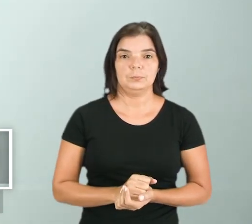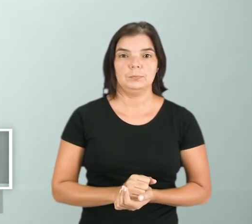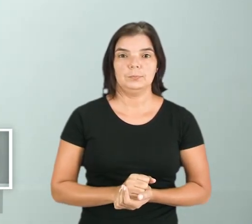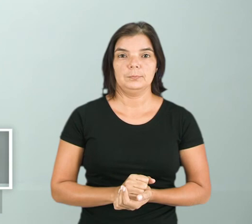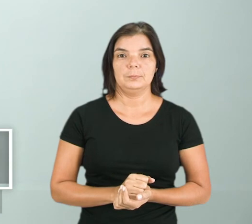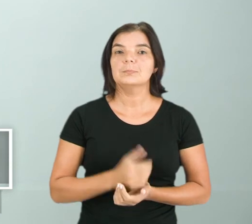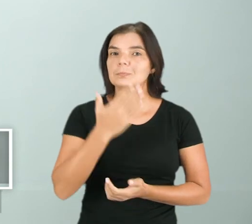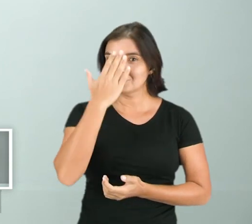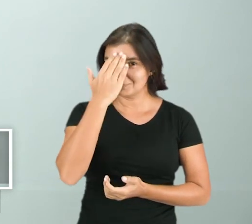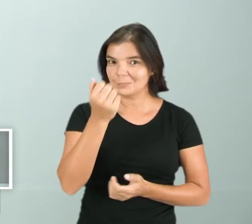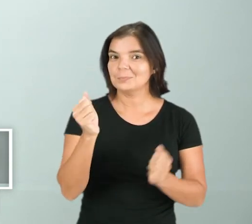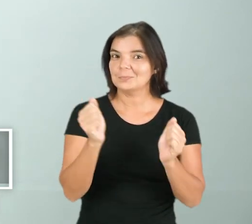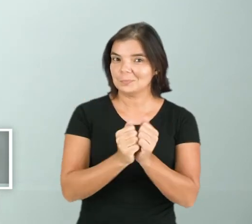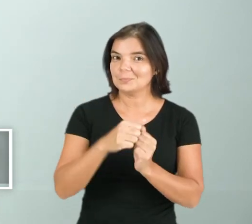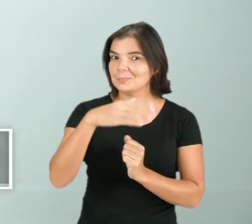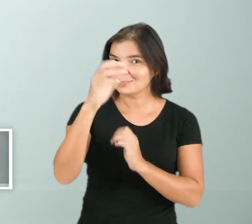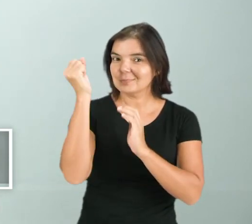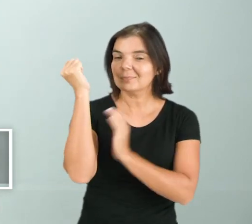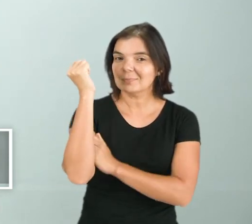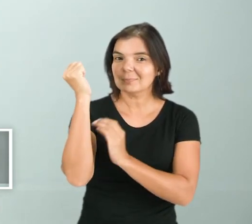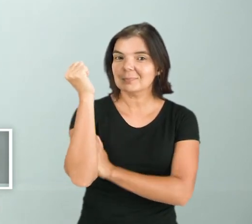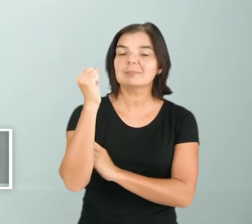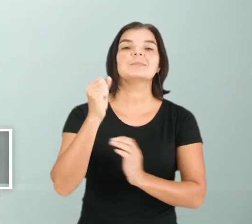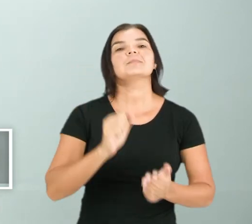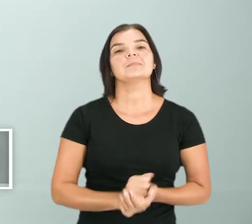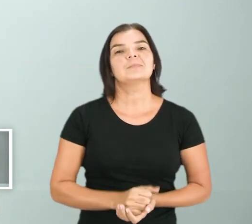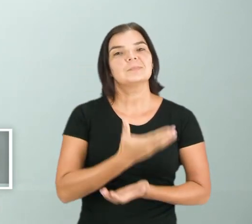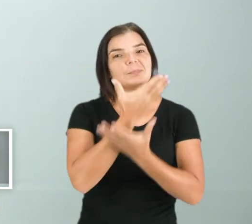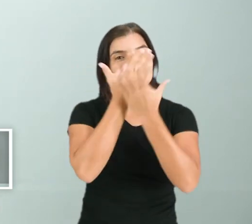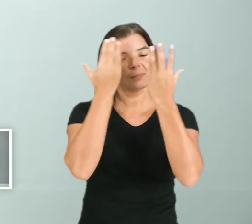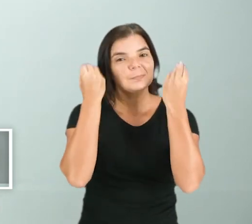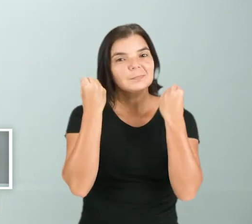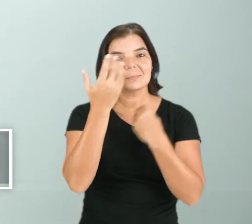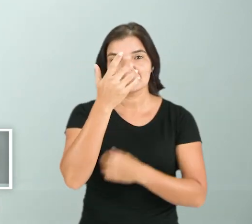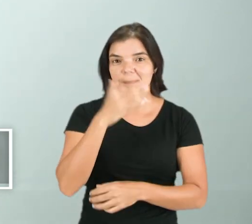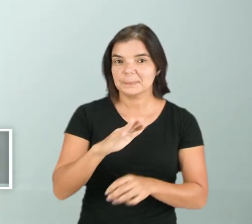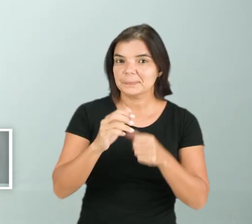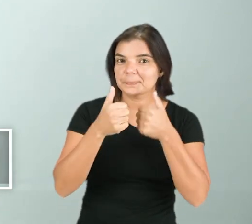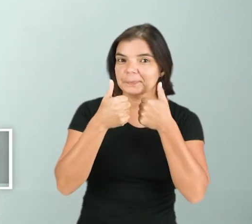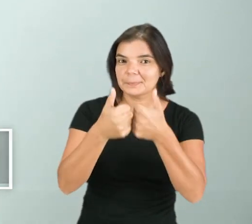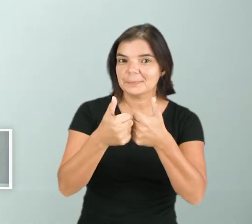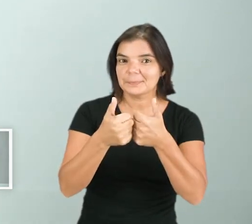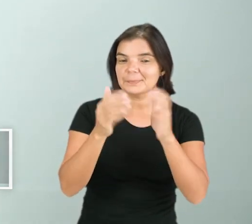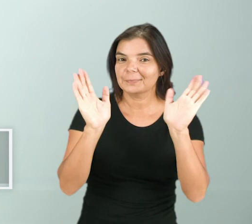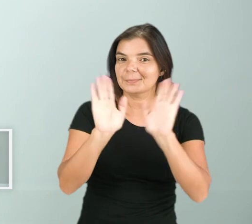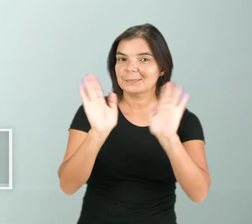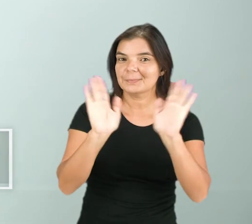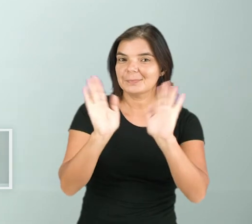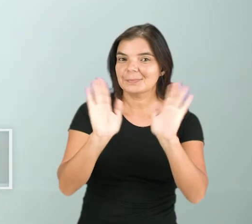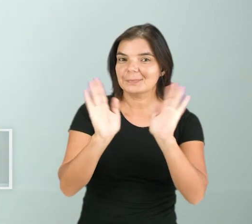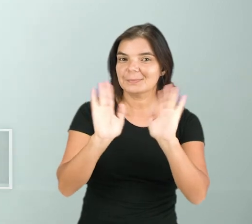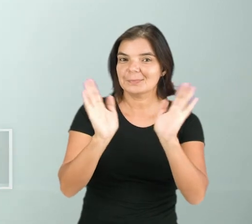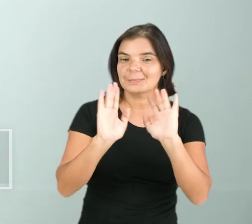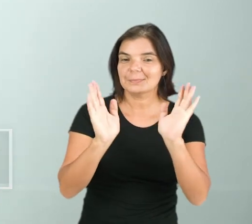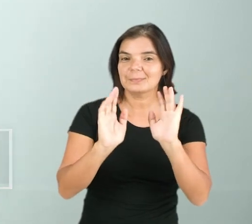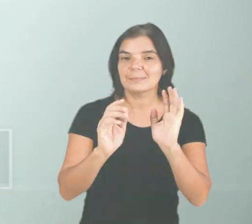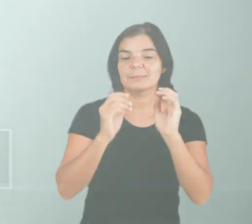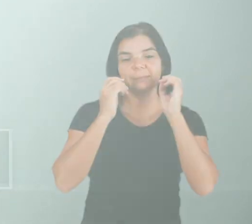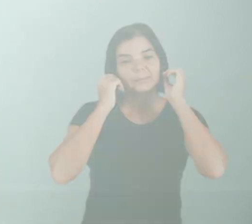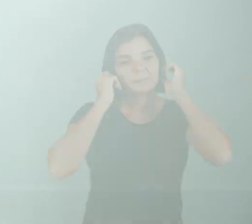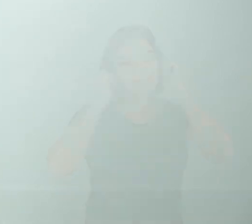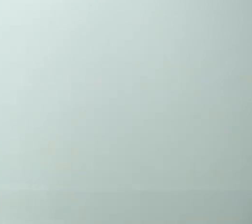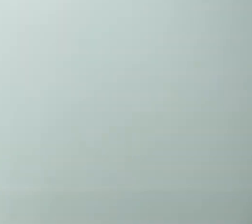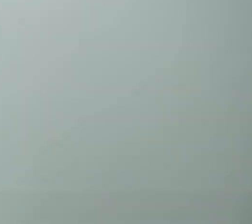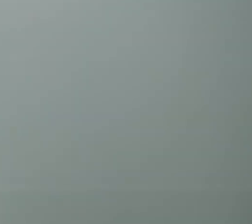Eduque. Você sabia que nós juntos somos mais fortes? Não esqueçam, crianças, tudo bem? Até daqui a pouquinho. Tchau, tchau!